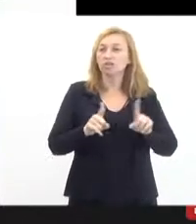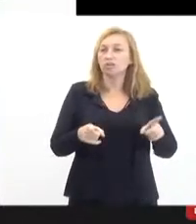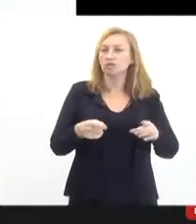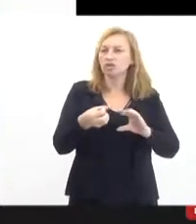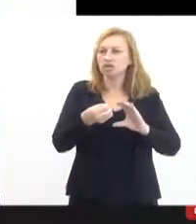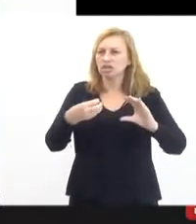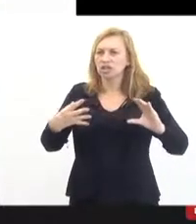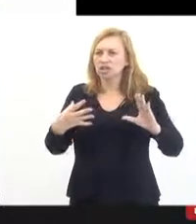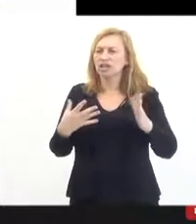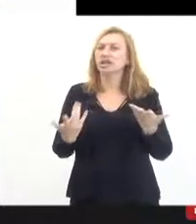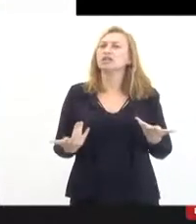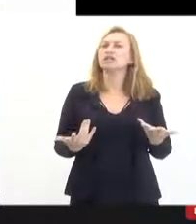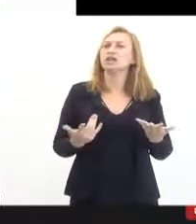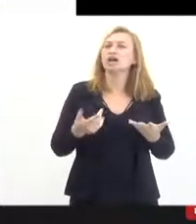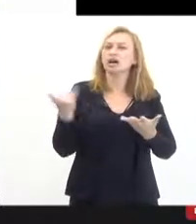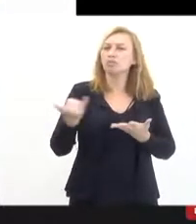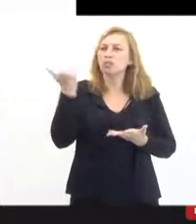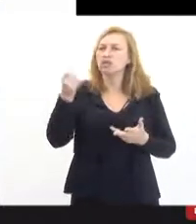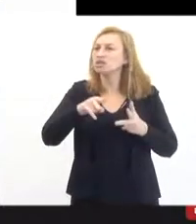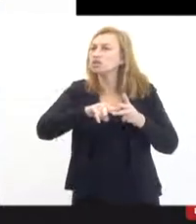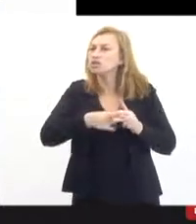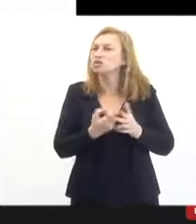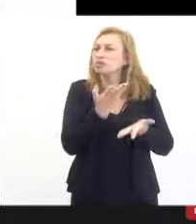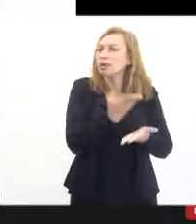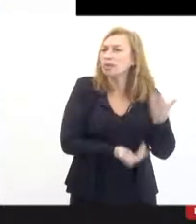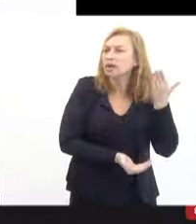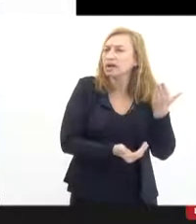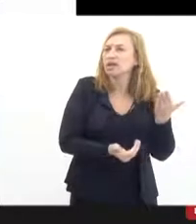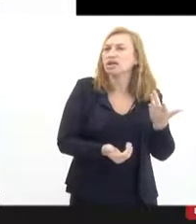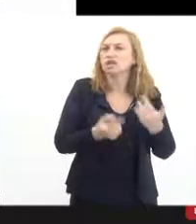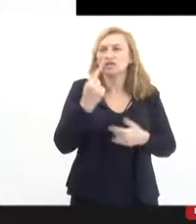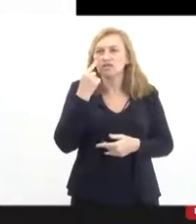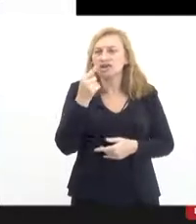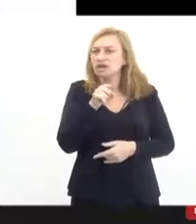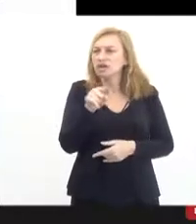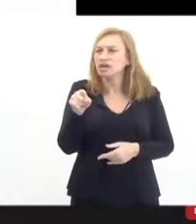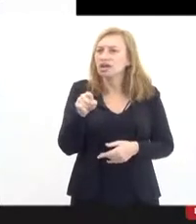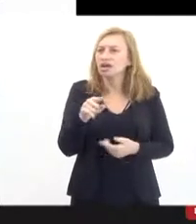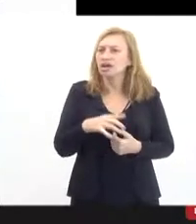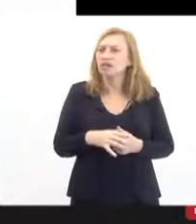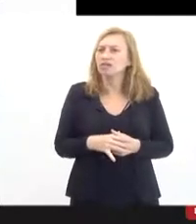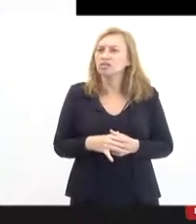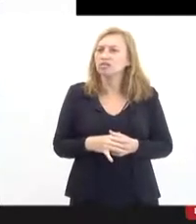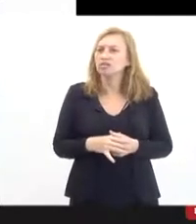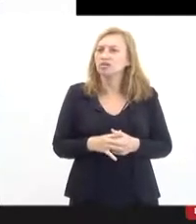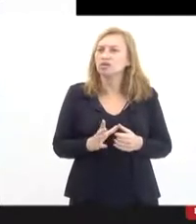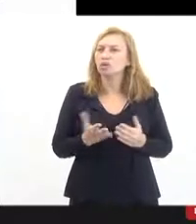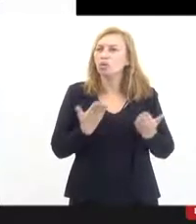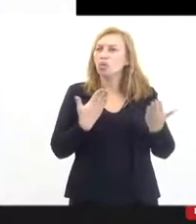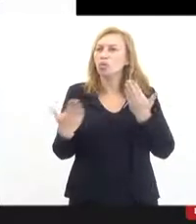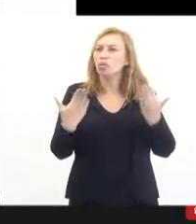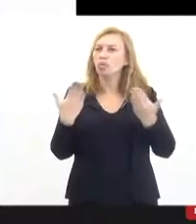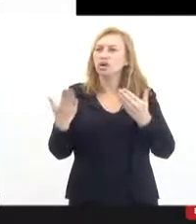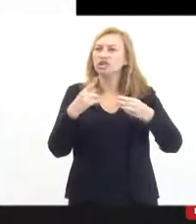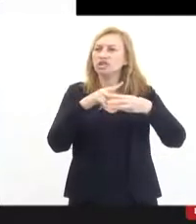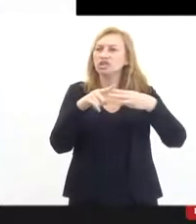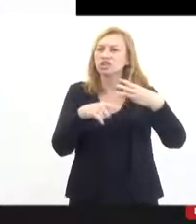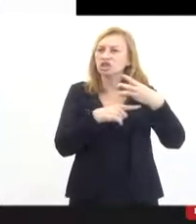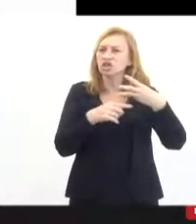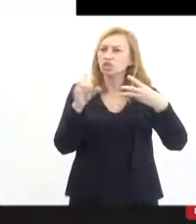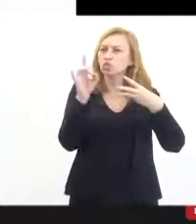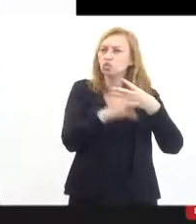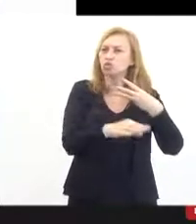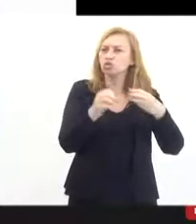e a importância desse ajuste para perda. Né? A gente tem aqui um comparativo dos três últimos